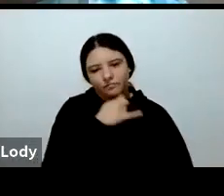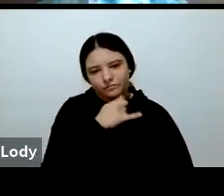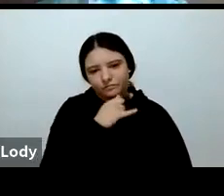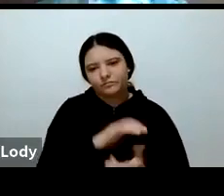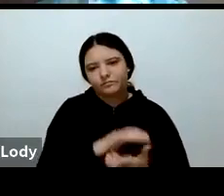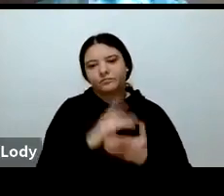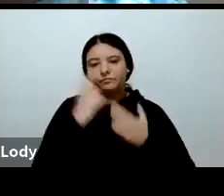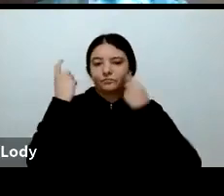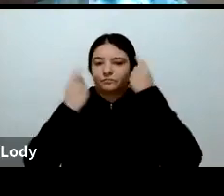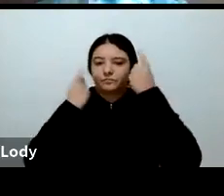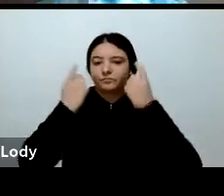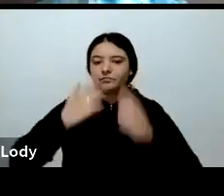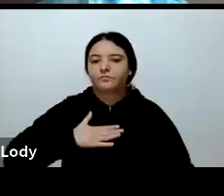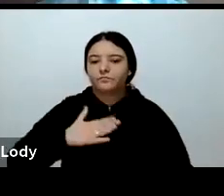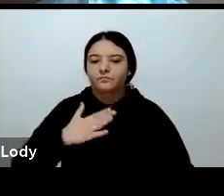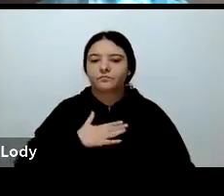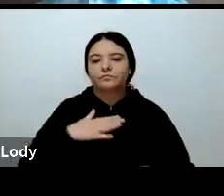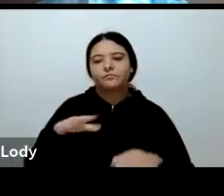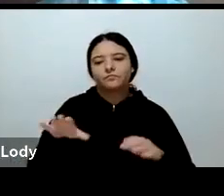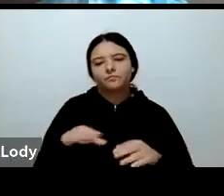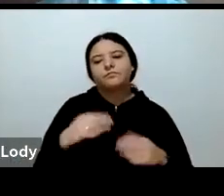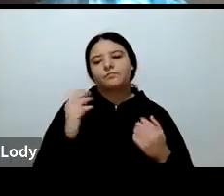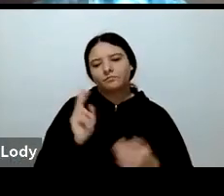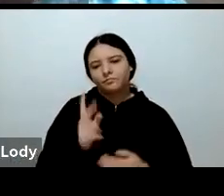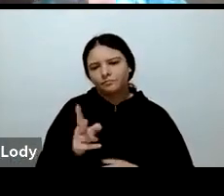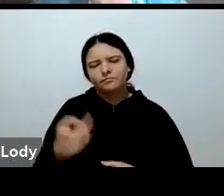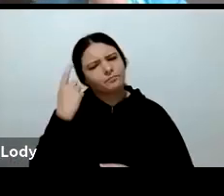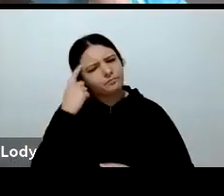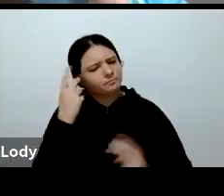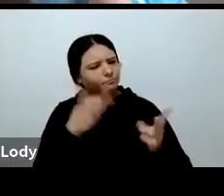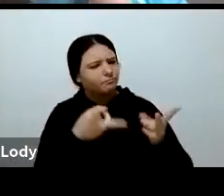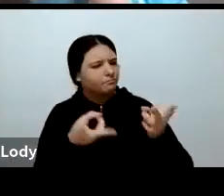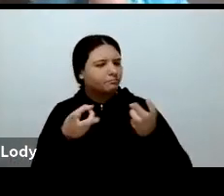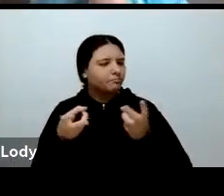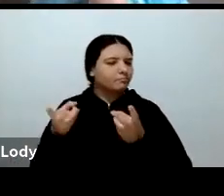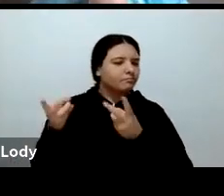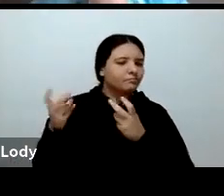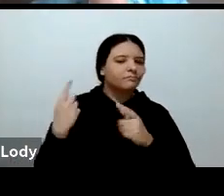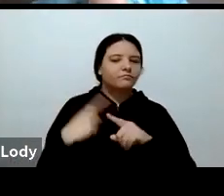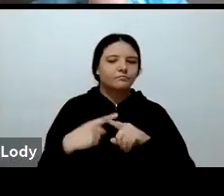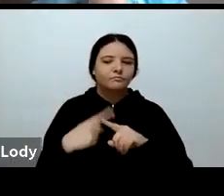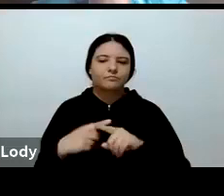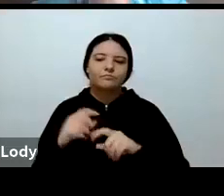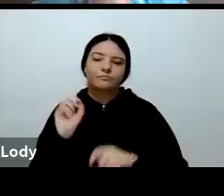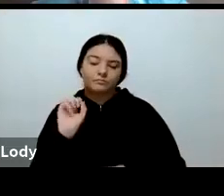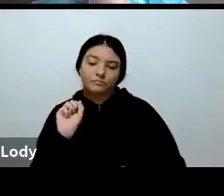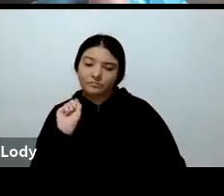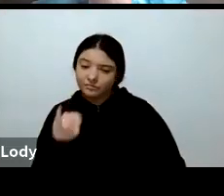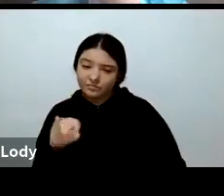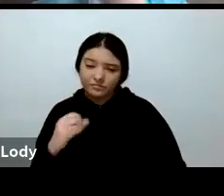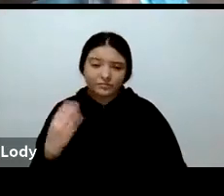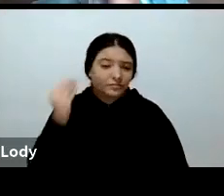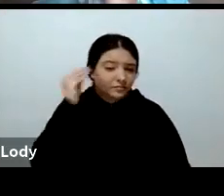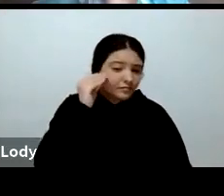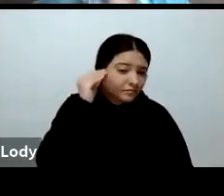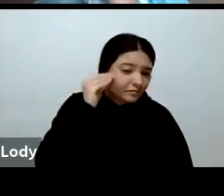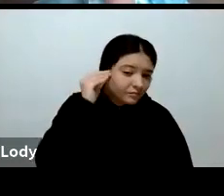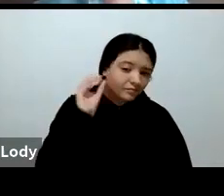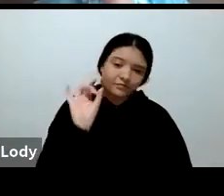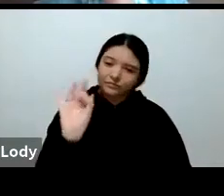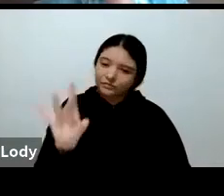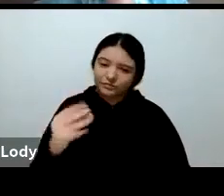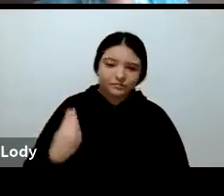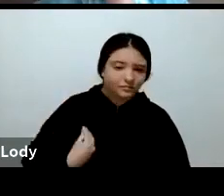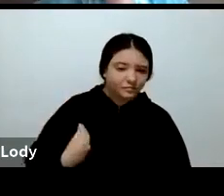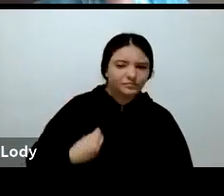preocupação minha tem sido isso, assim, né? Eu fico observando assim, porque também só a vivência, só a experiência, sem uma